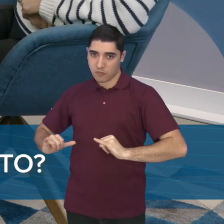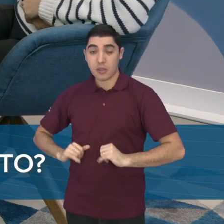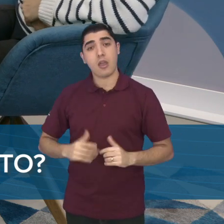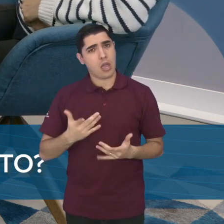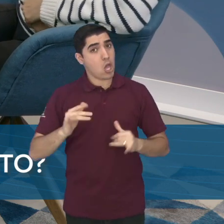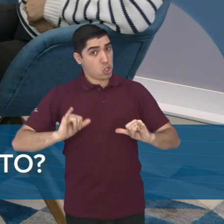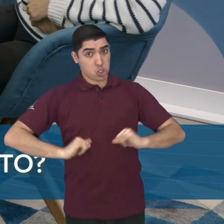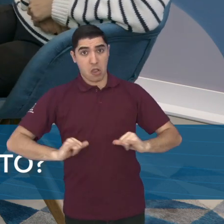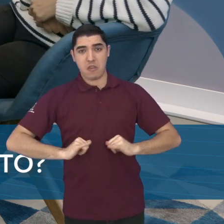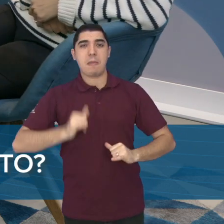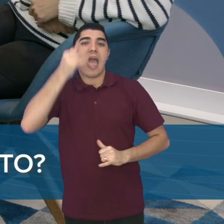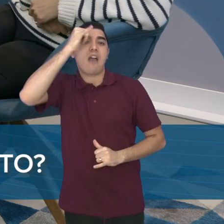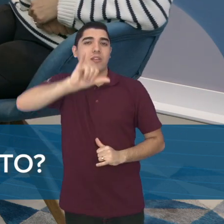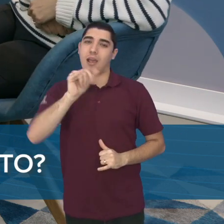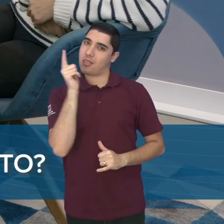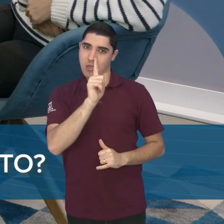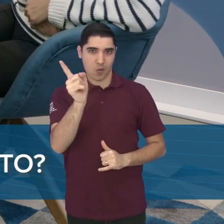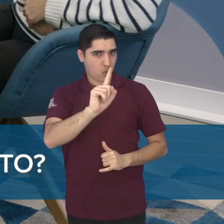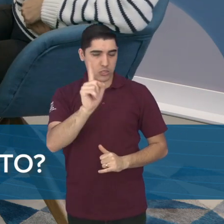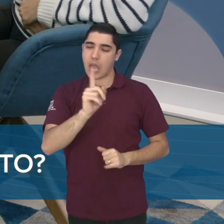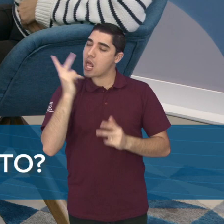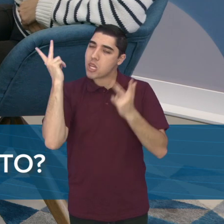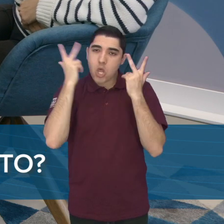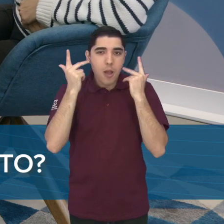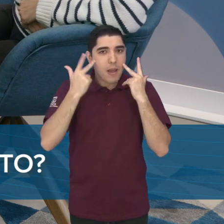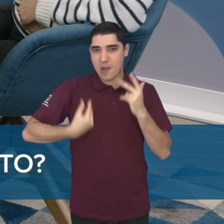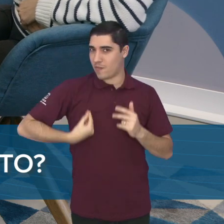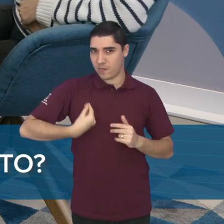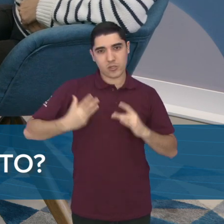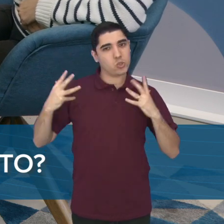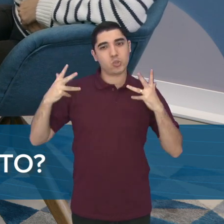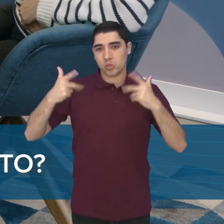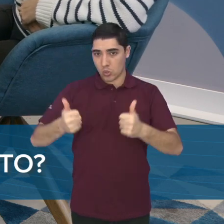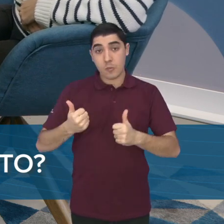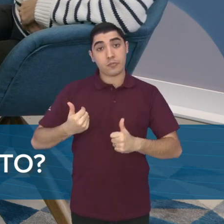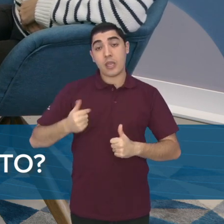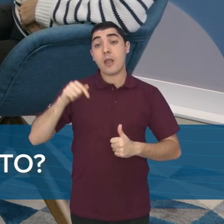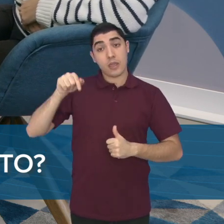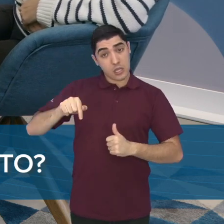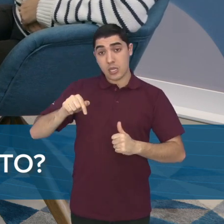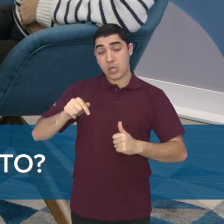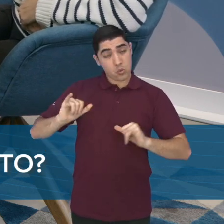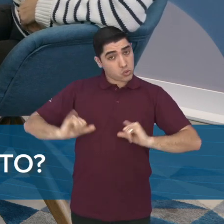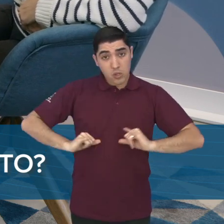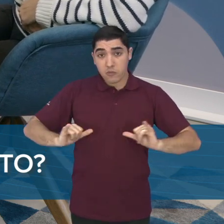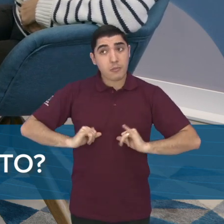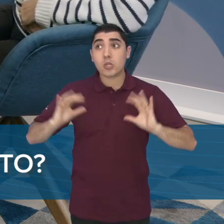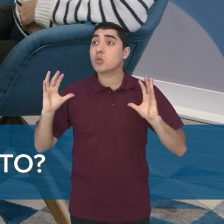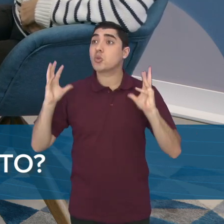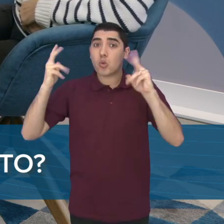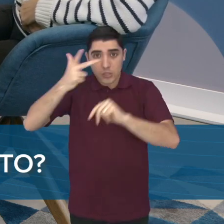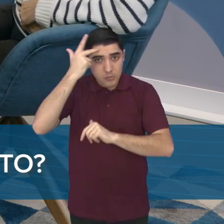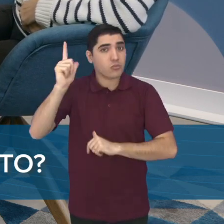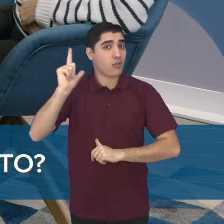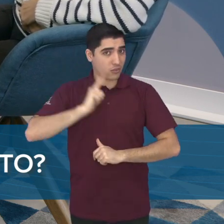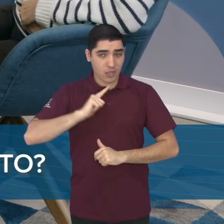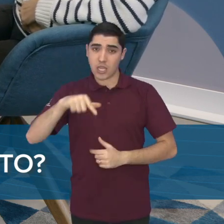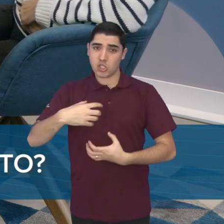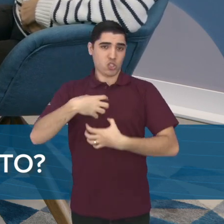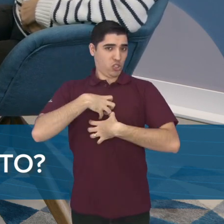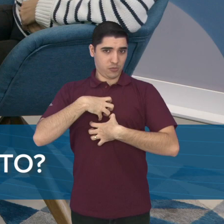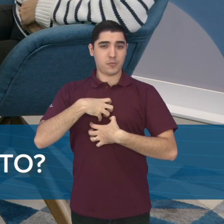sofrimento é inevitável na vida, independente das circunstâncias, né? Ele é uma coisa democrática, é um sentimento